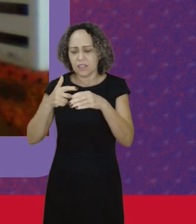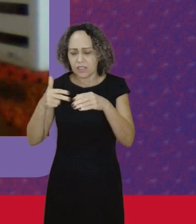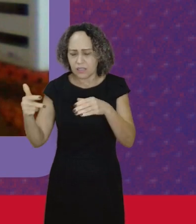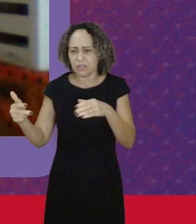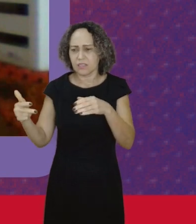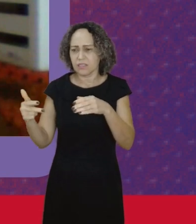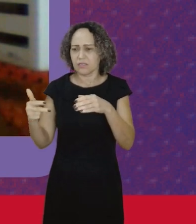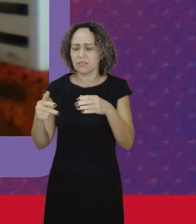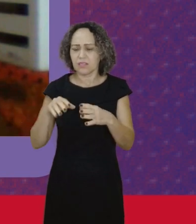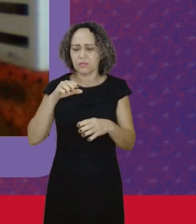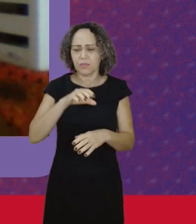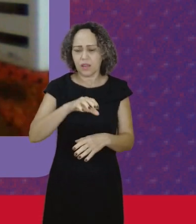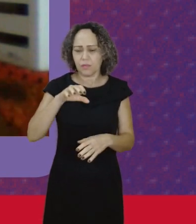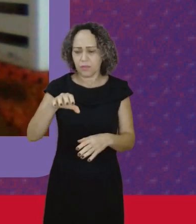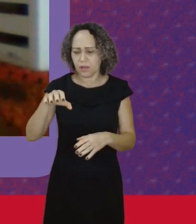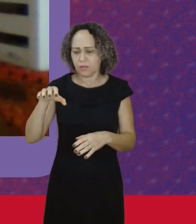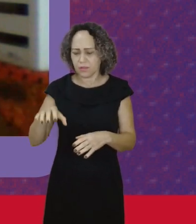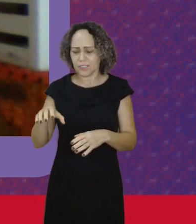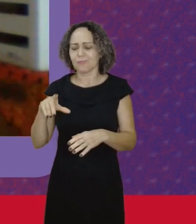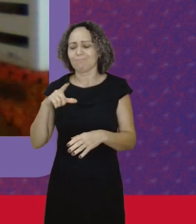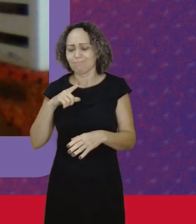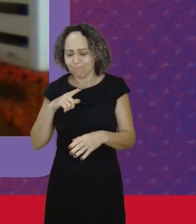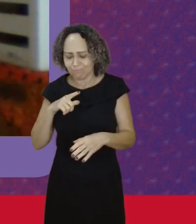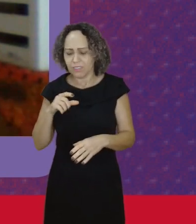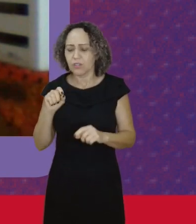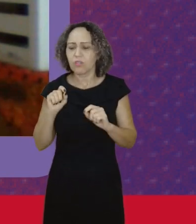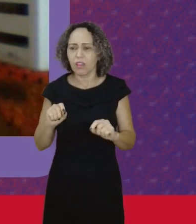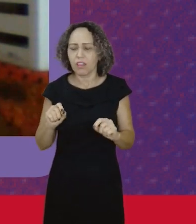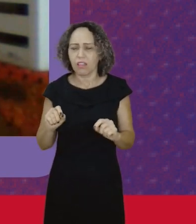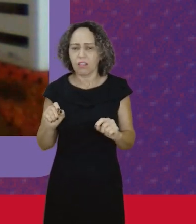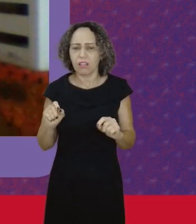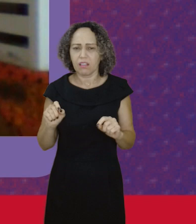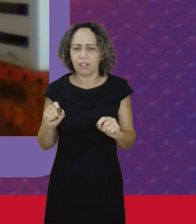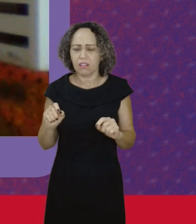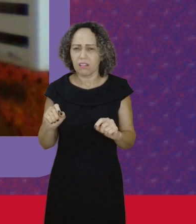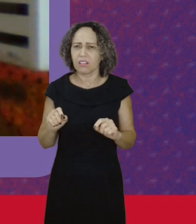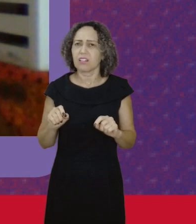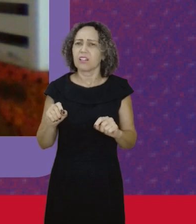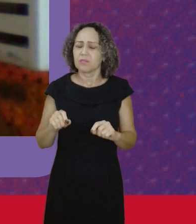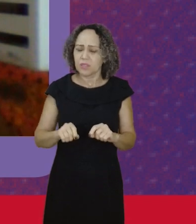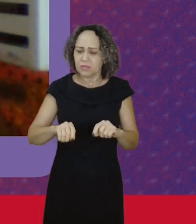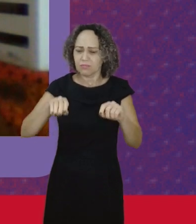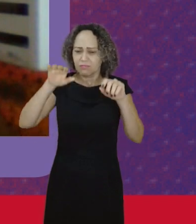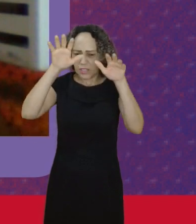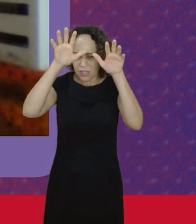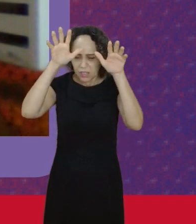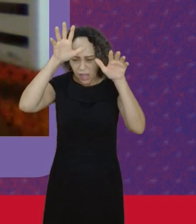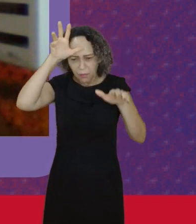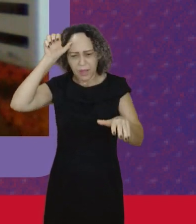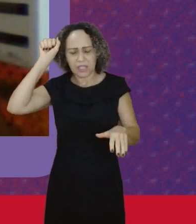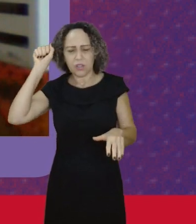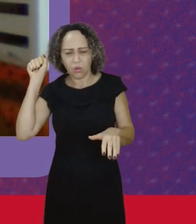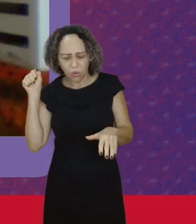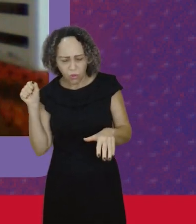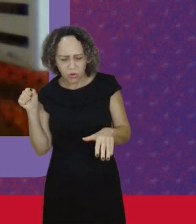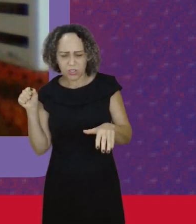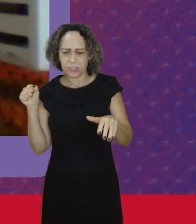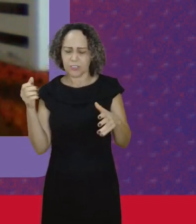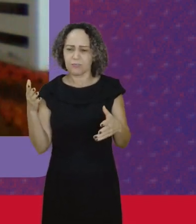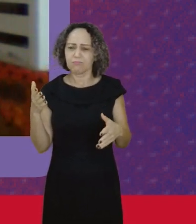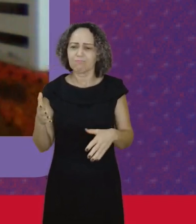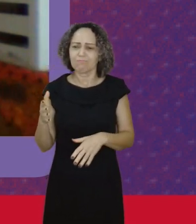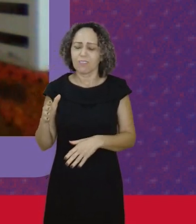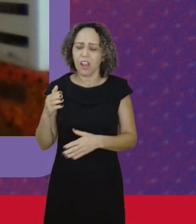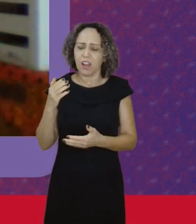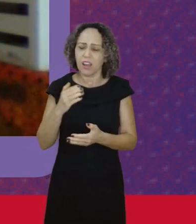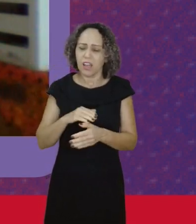falando a partir deste lugar de fala aqui, que é a Amazônia, a partir da cidade de Manaus, aonde